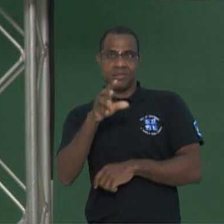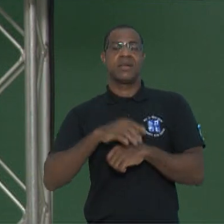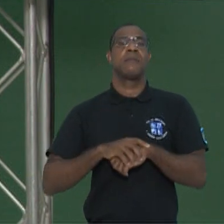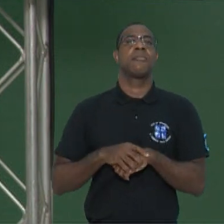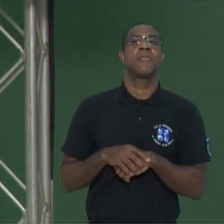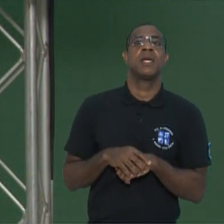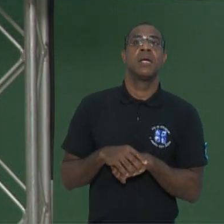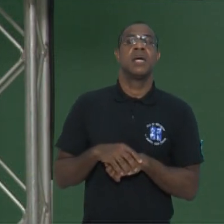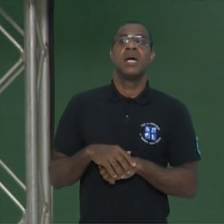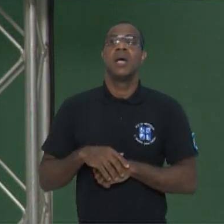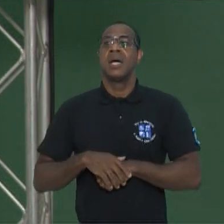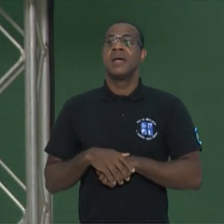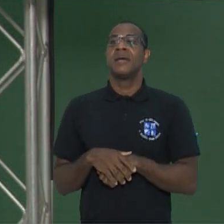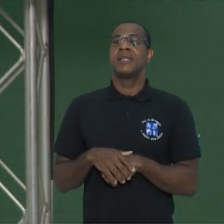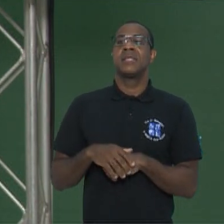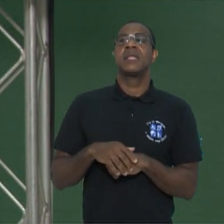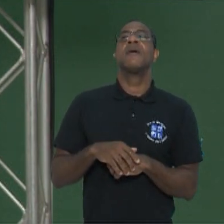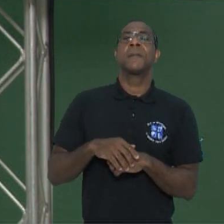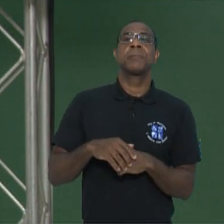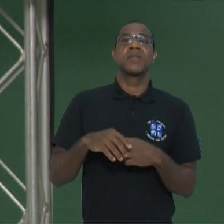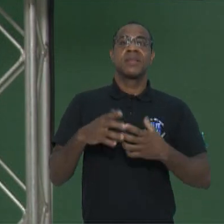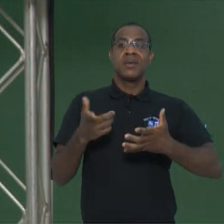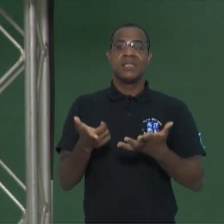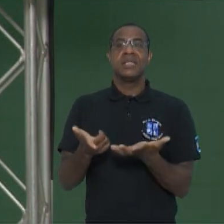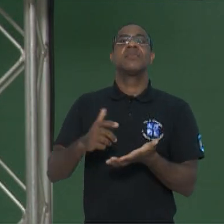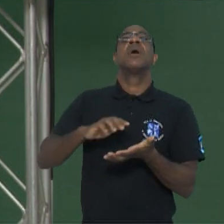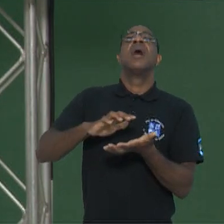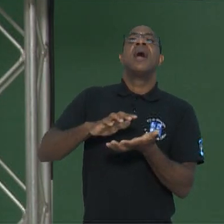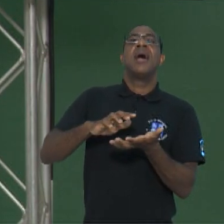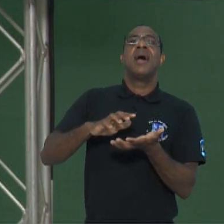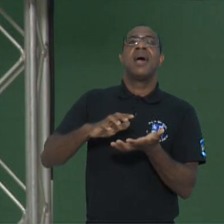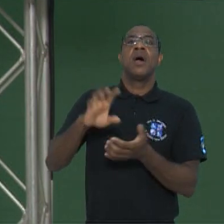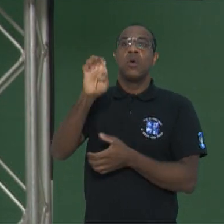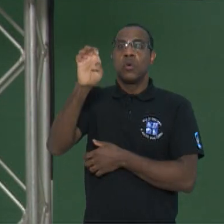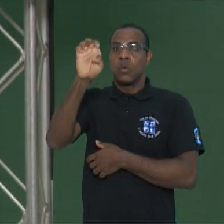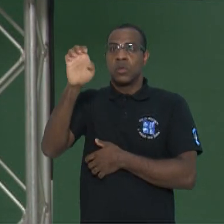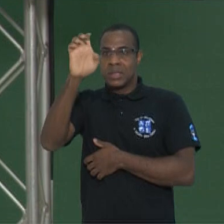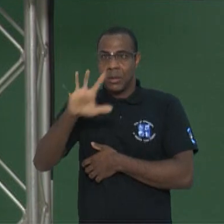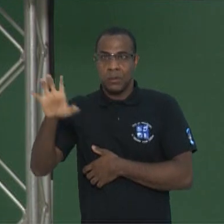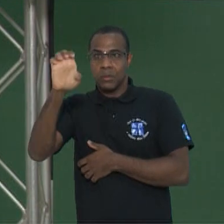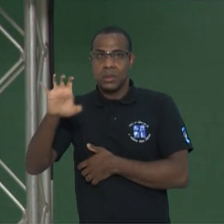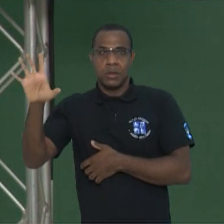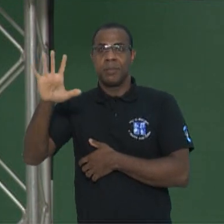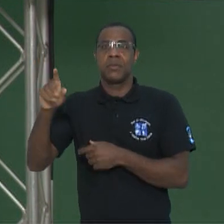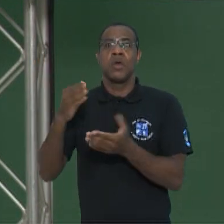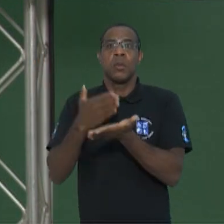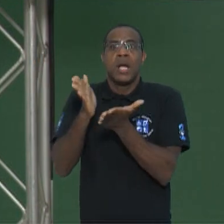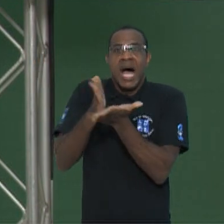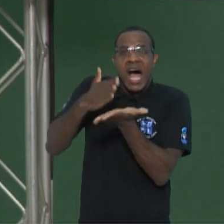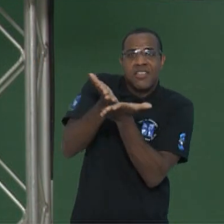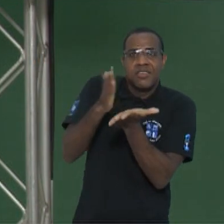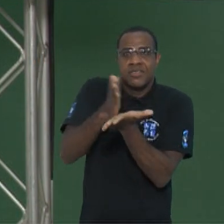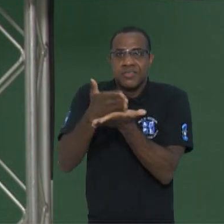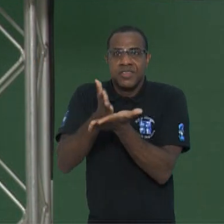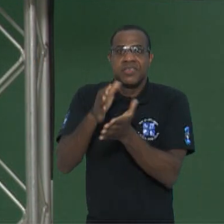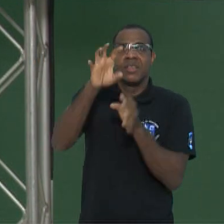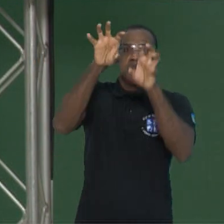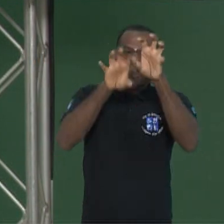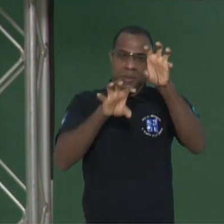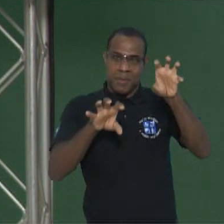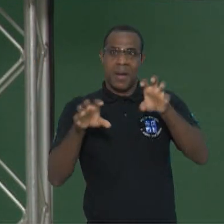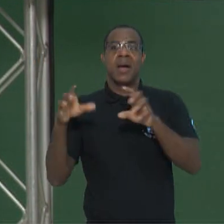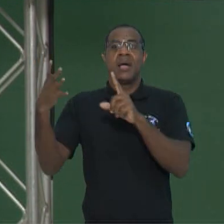foi considerado quando os europeus fizeram a partilha, dividiram entre eles, né, as porções do continente africano para